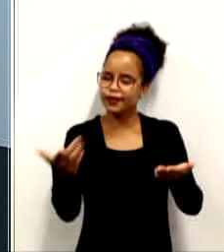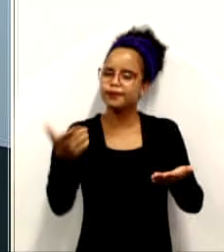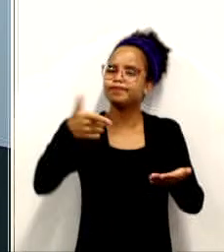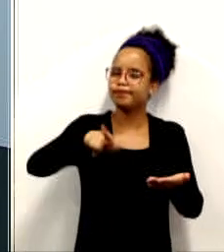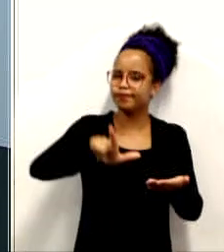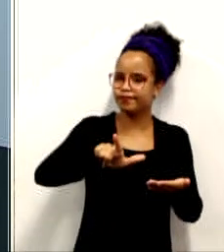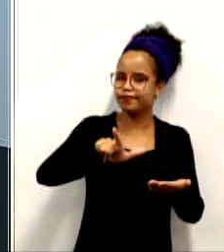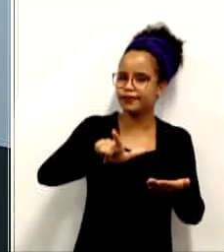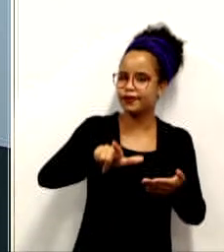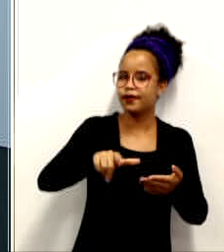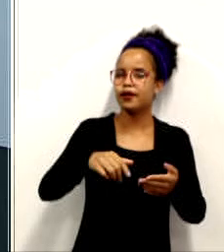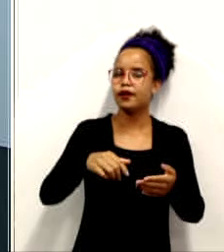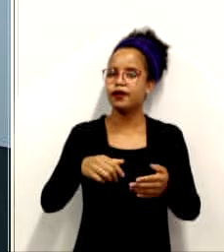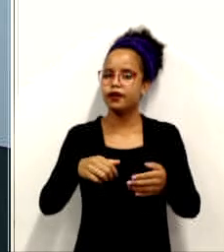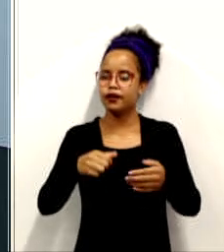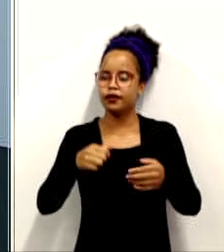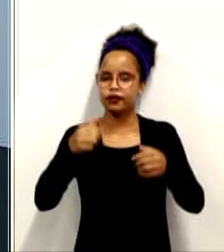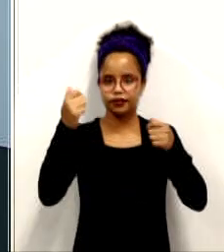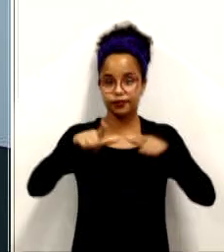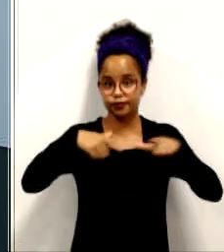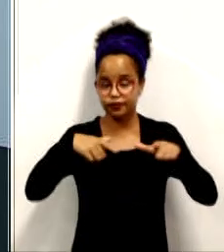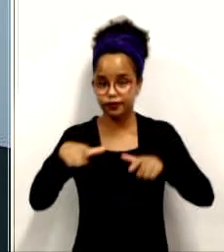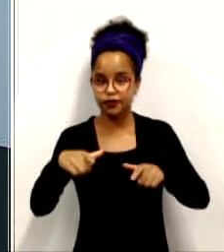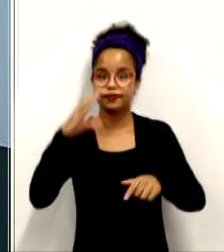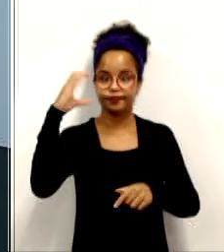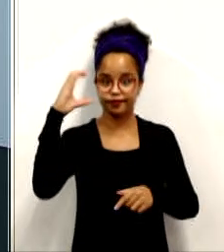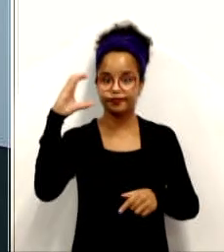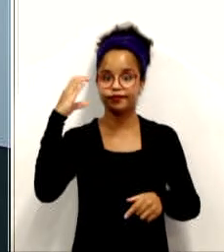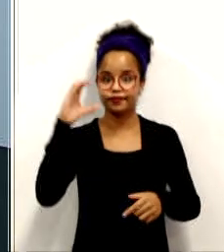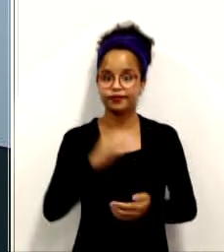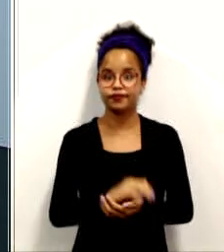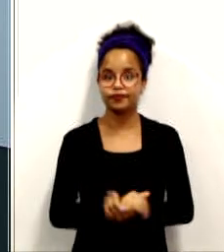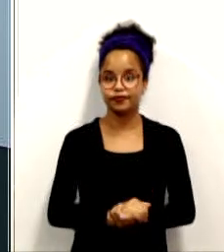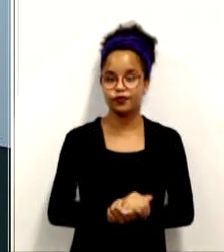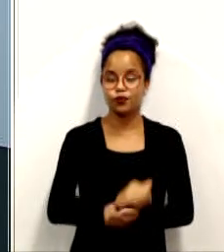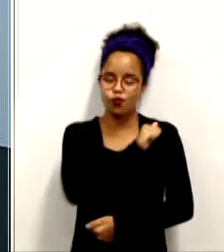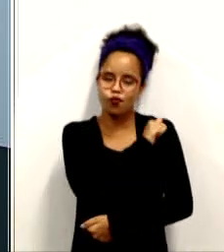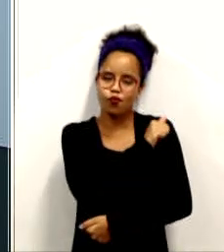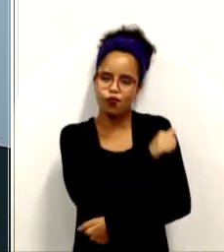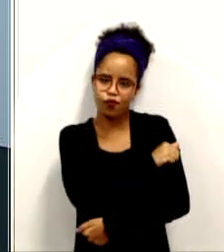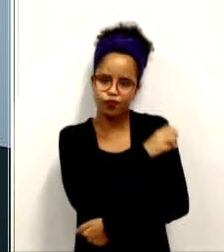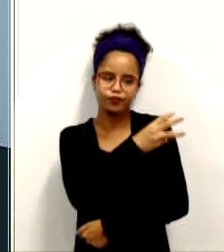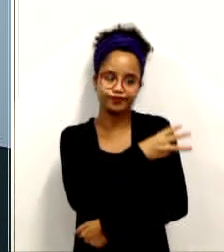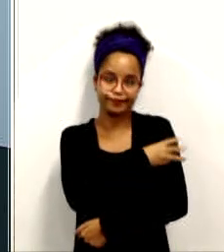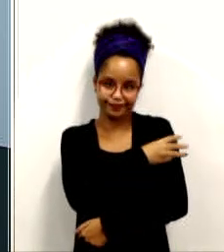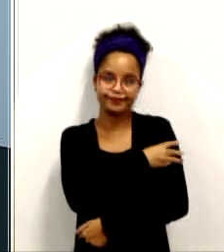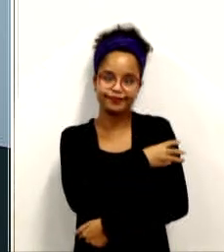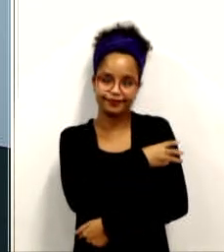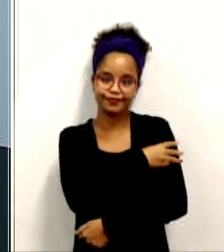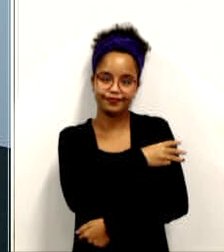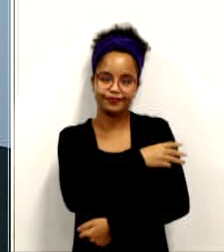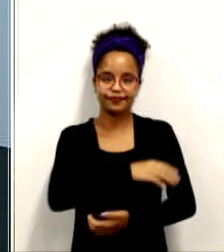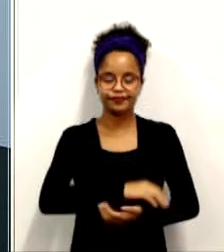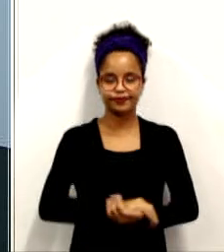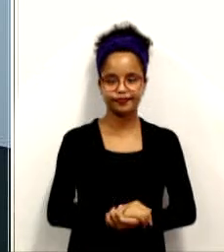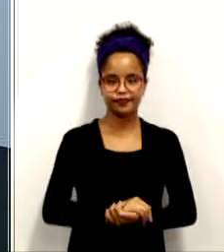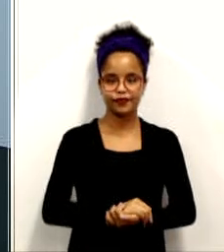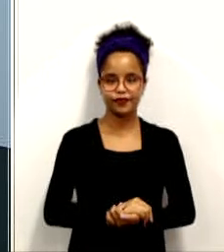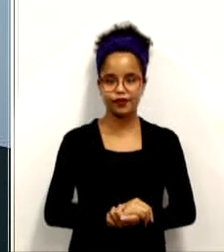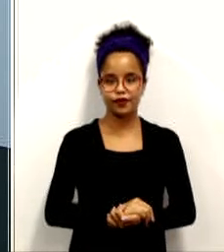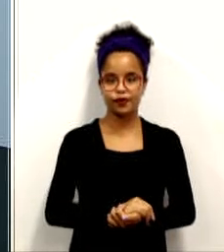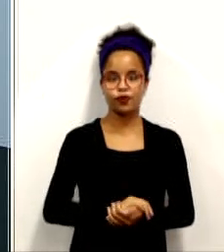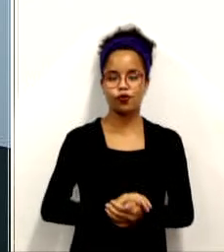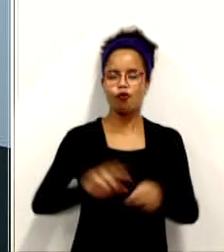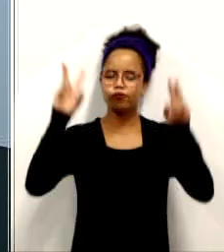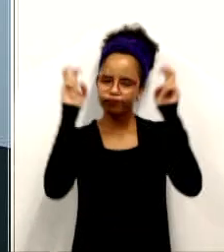componente curricular de ciências para os alunos do terceiro ano. E o nosso tema de hoje é as